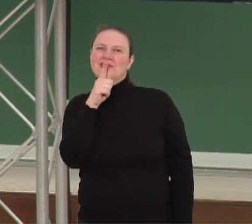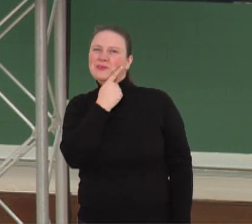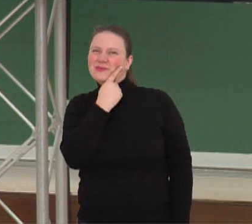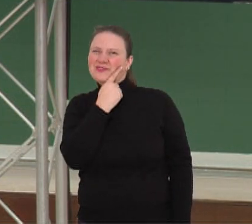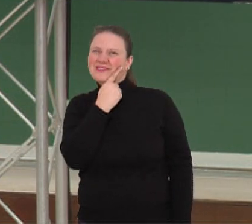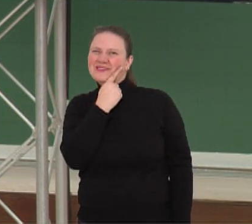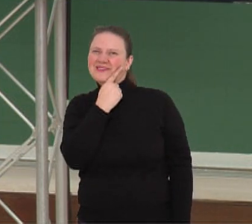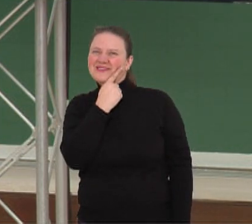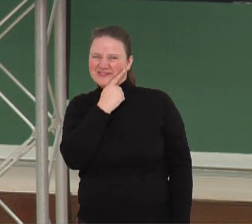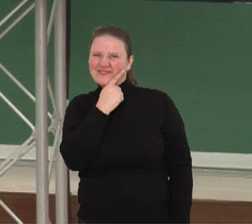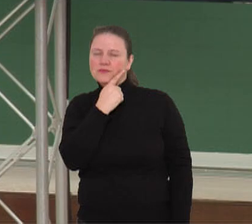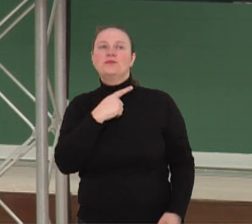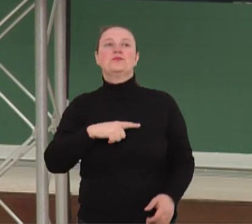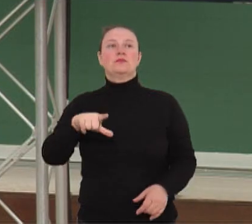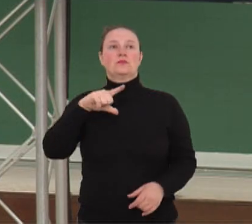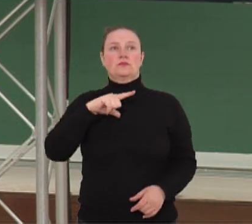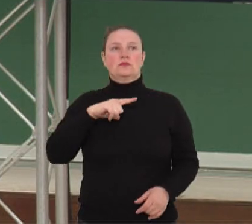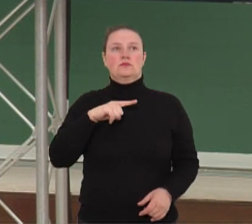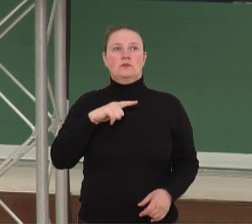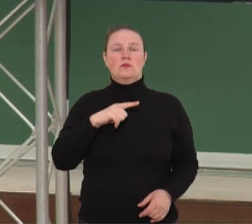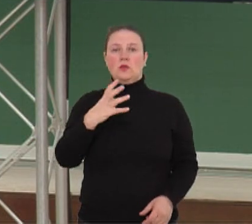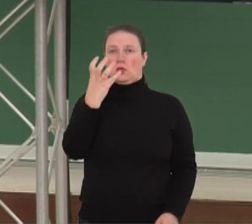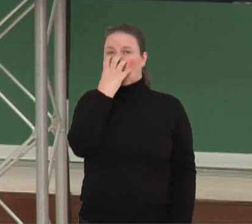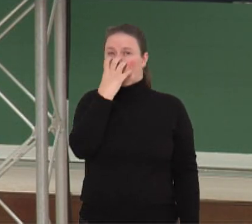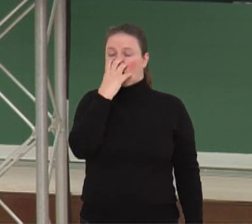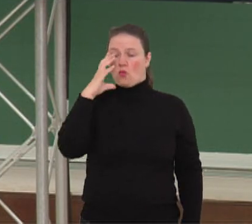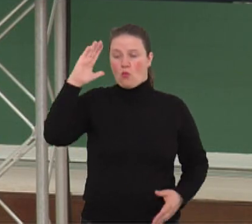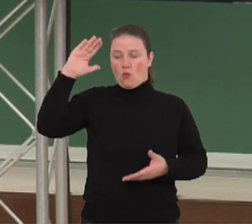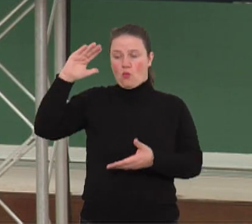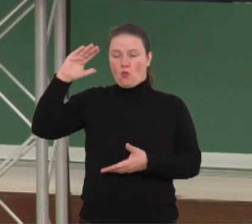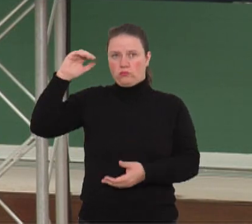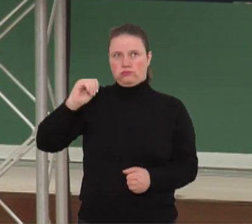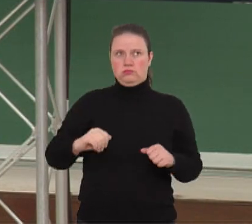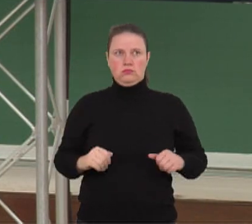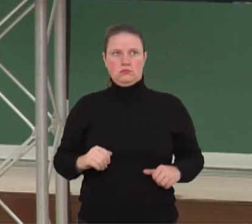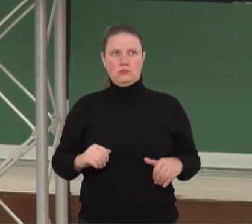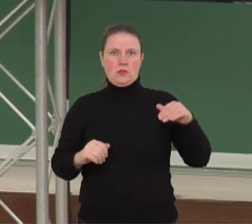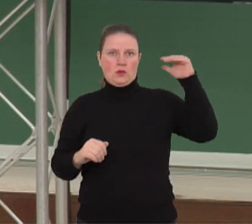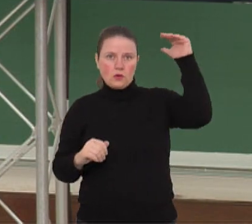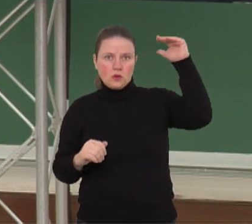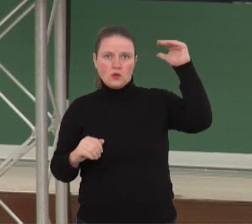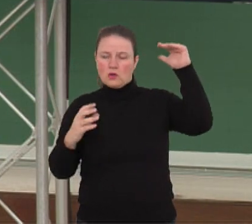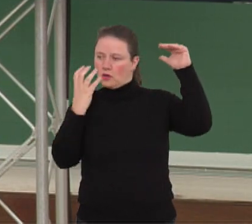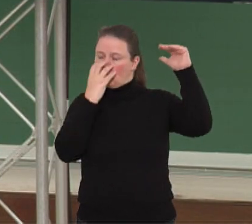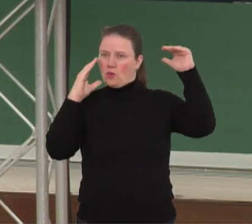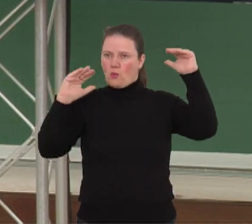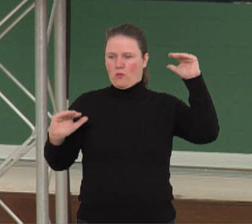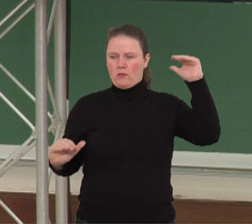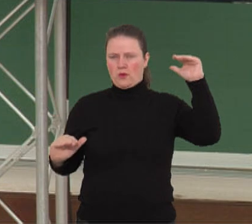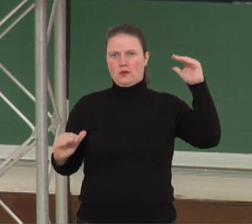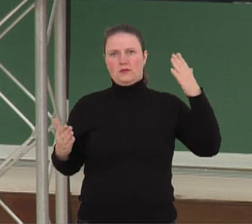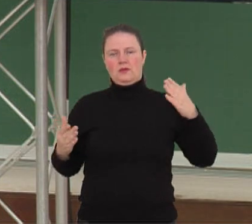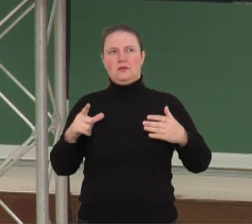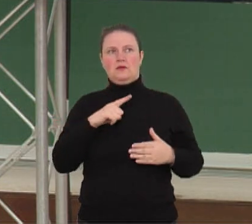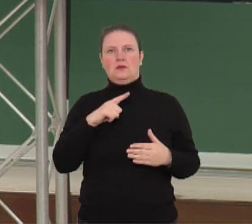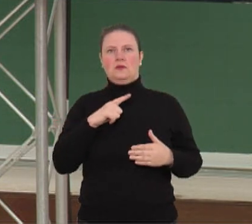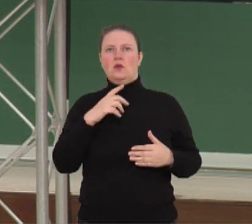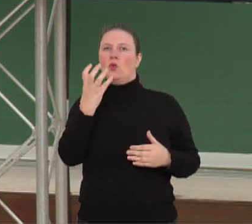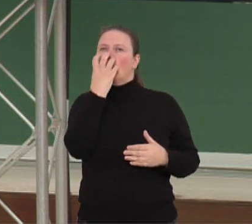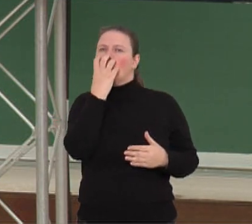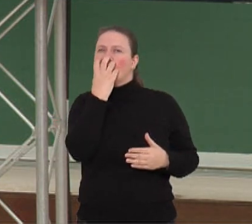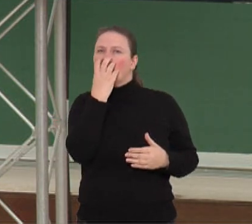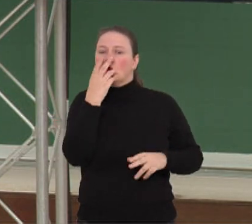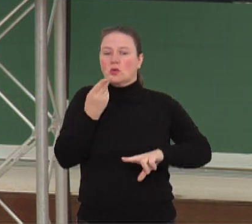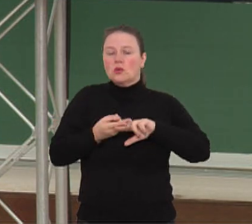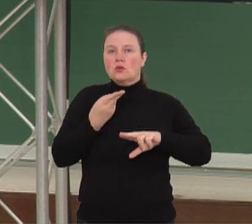aqui. Aqui, ó, cão menor e cão maior. Opa, desculpe, cão menor e cão maior. Que são os cachorros que o Órion